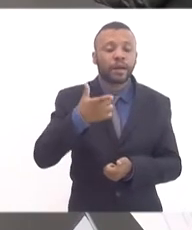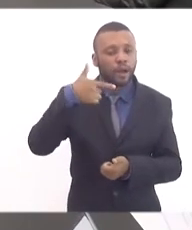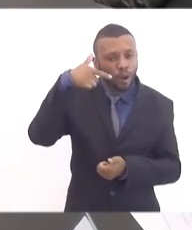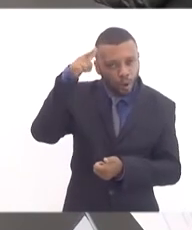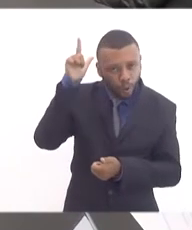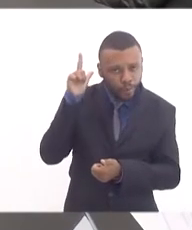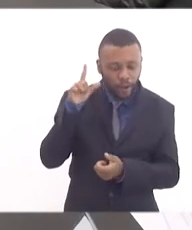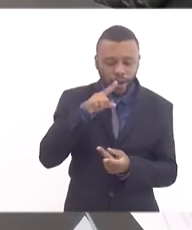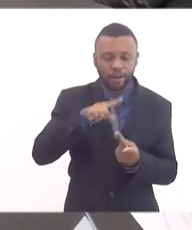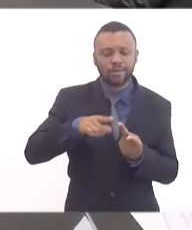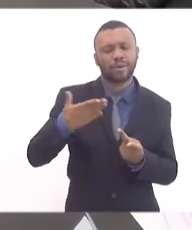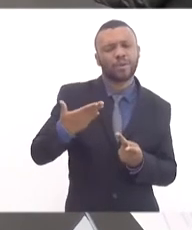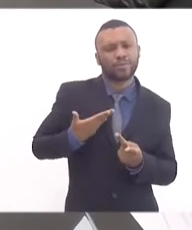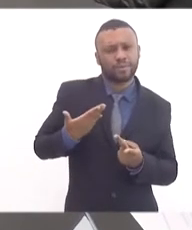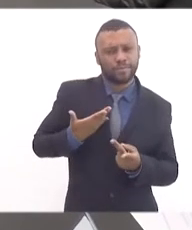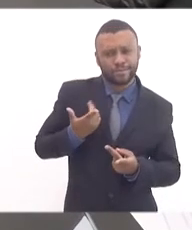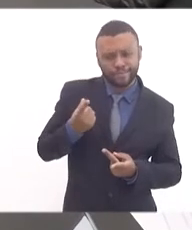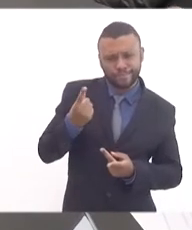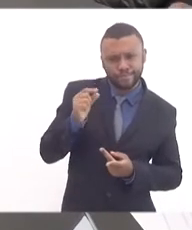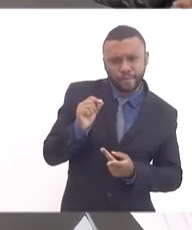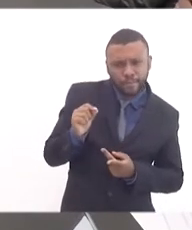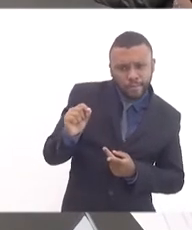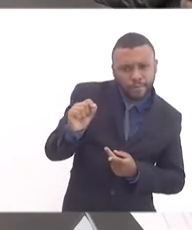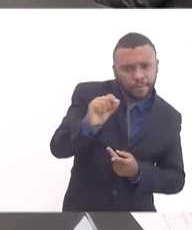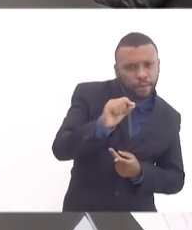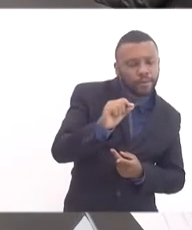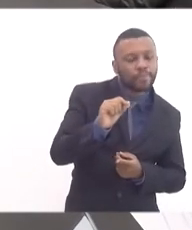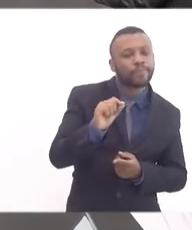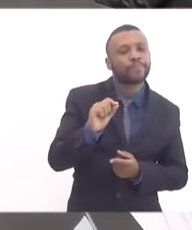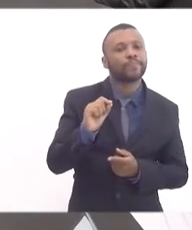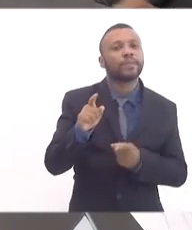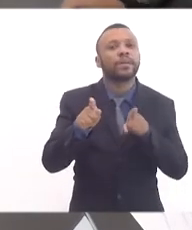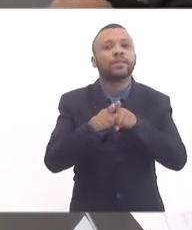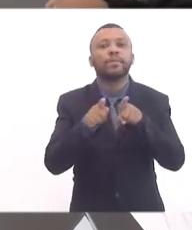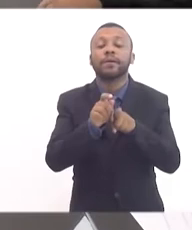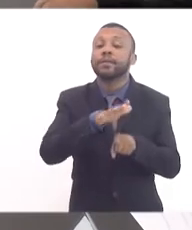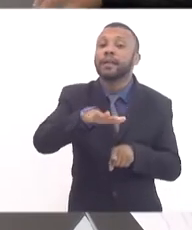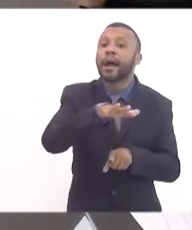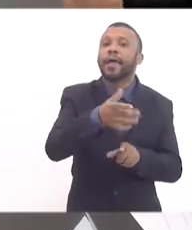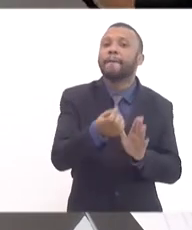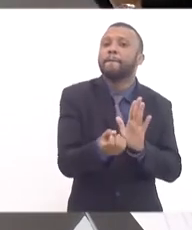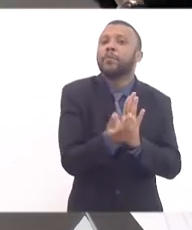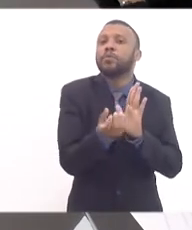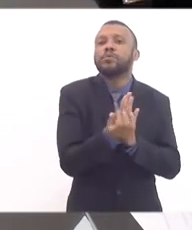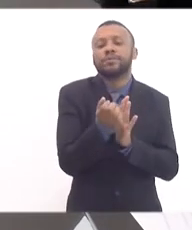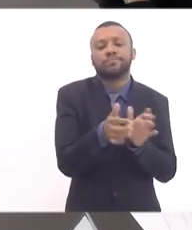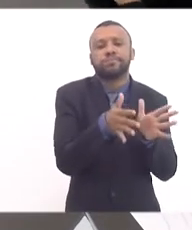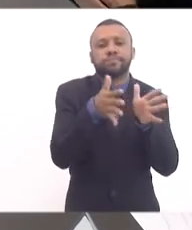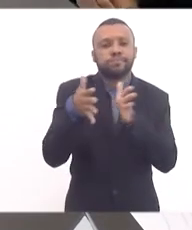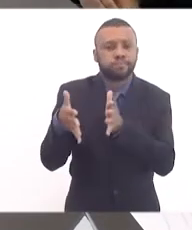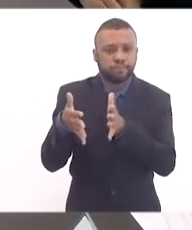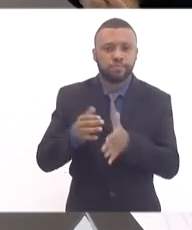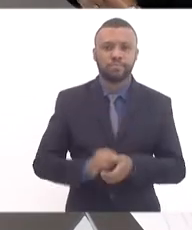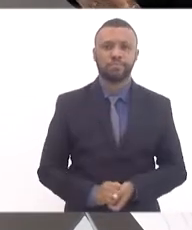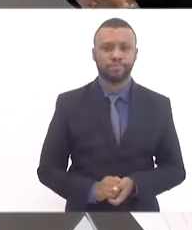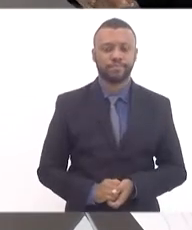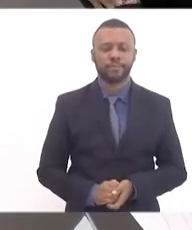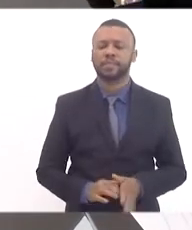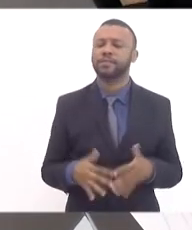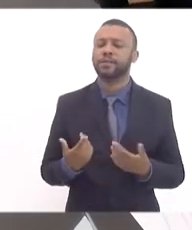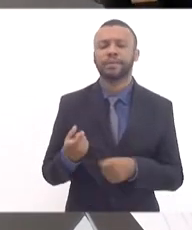e os demais colegas do estado e do setor produtivo é a deputado é na verdade